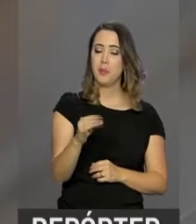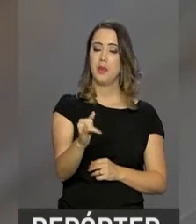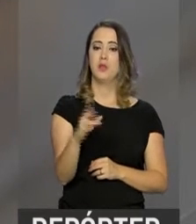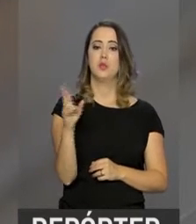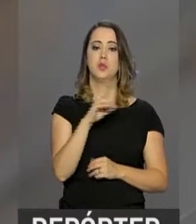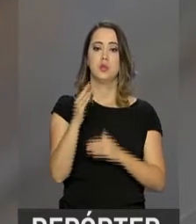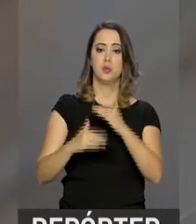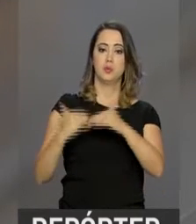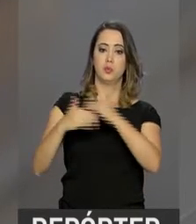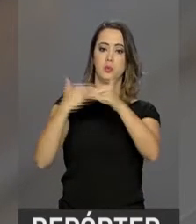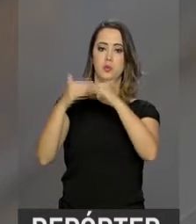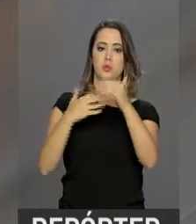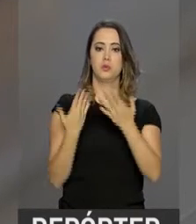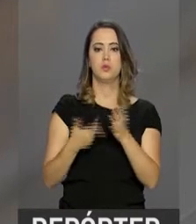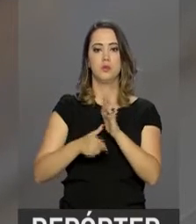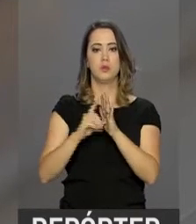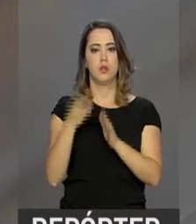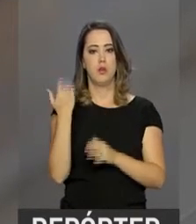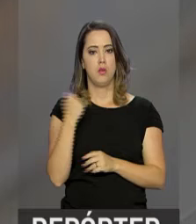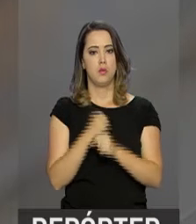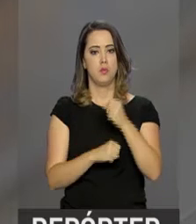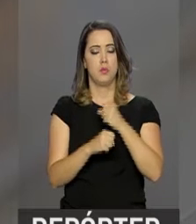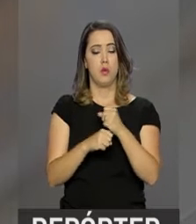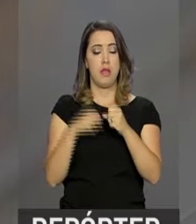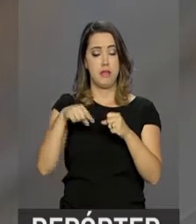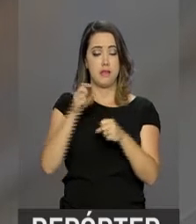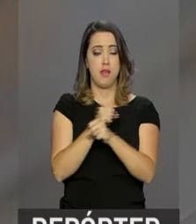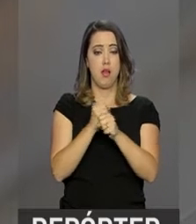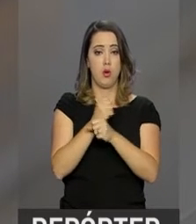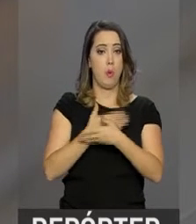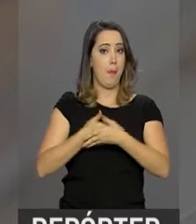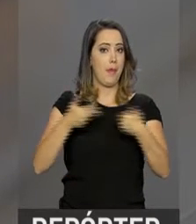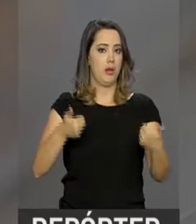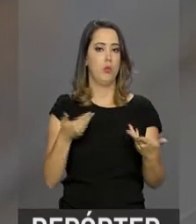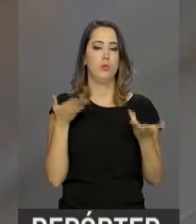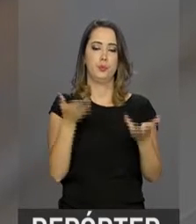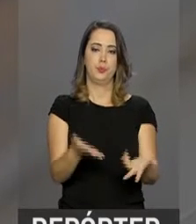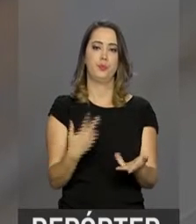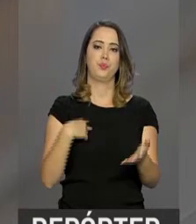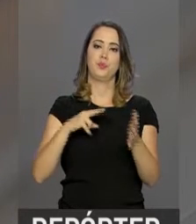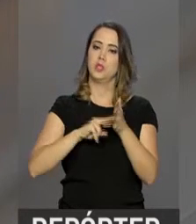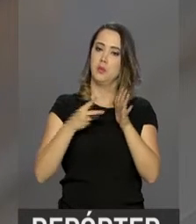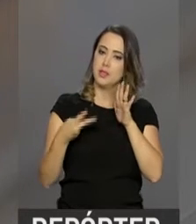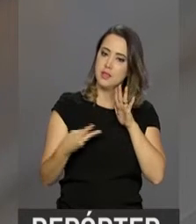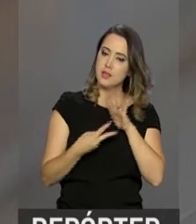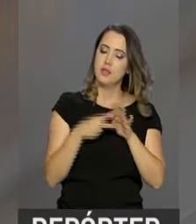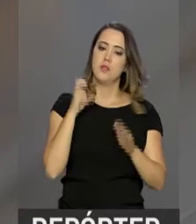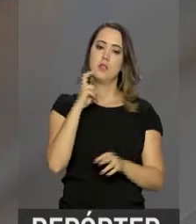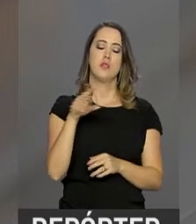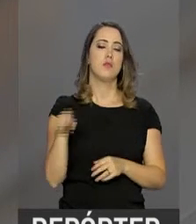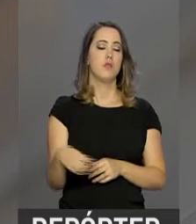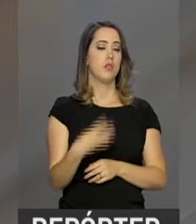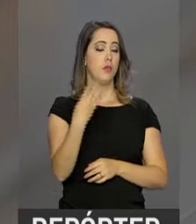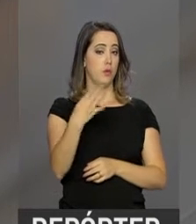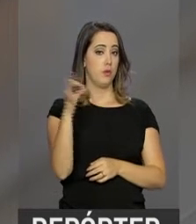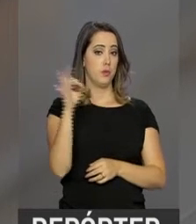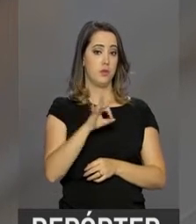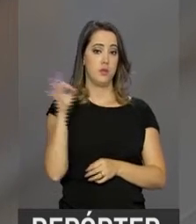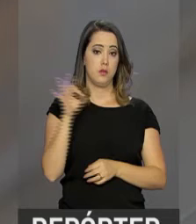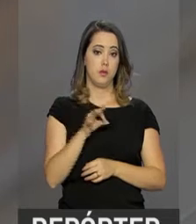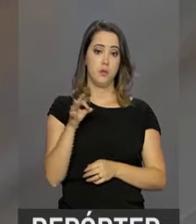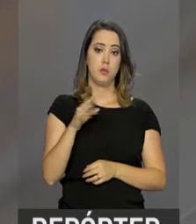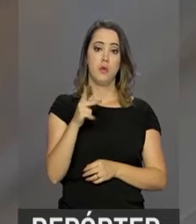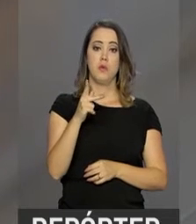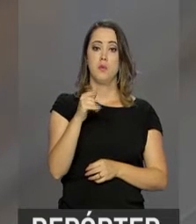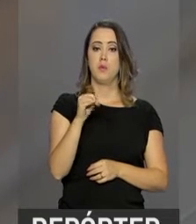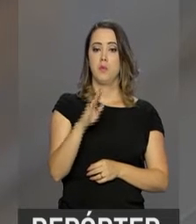o ano acima dos 350 bilhões de reais. Além de representar 5,4% do PIB, o